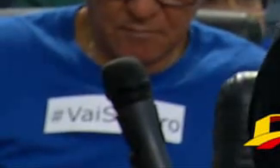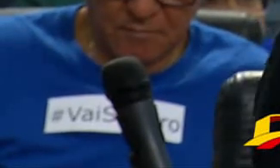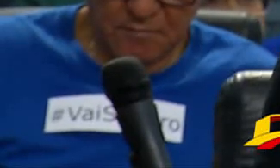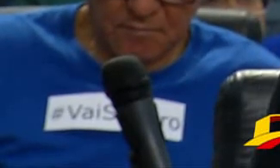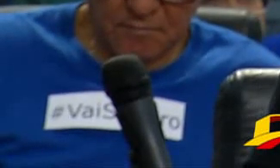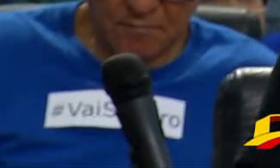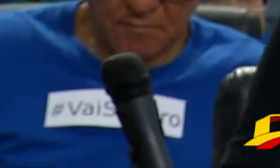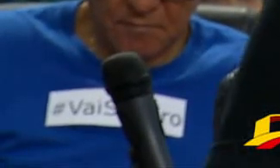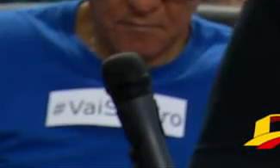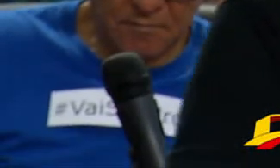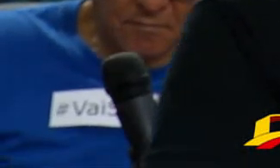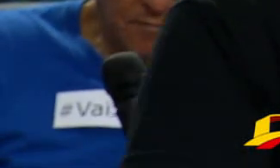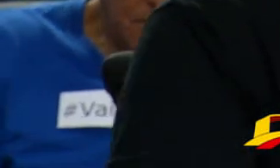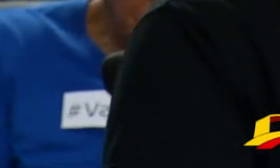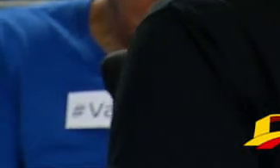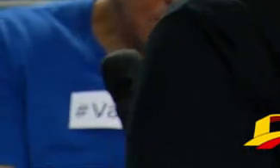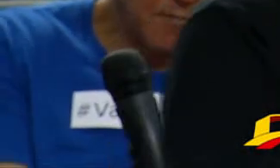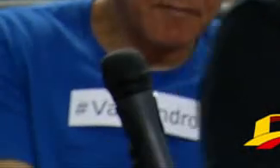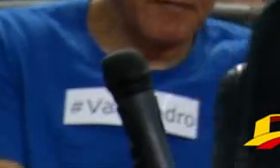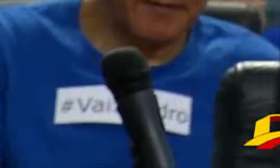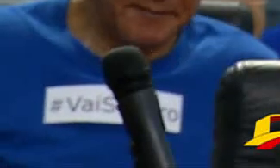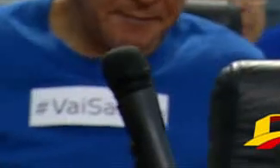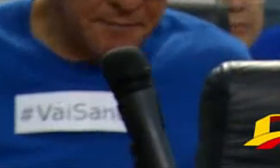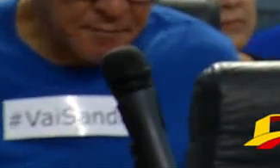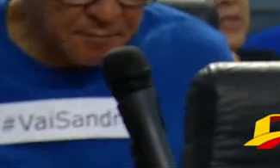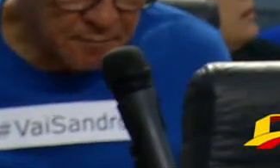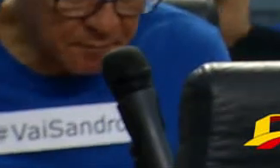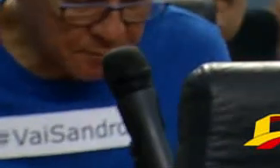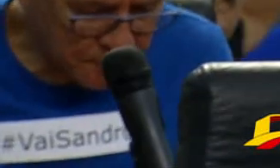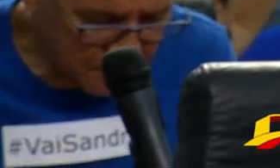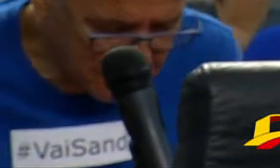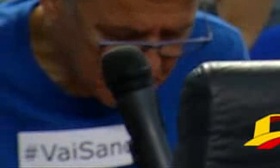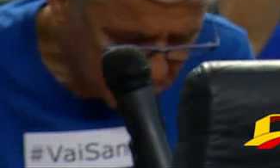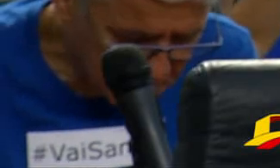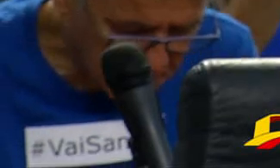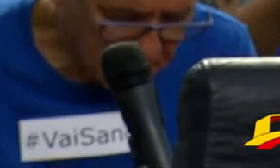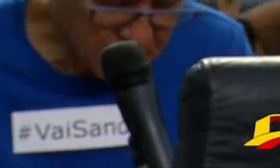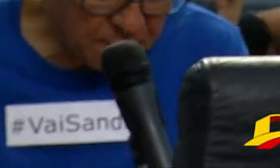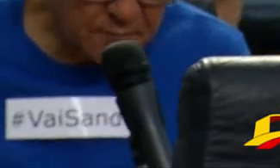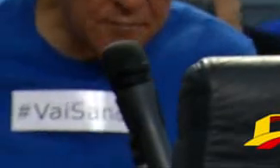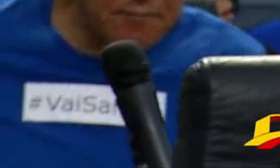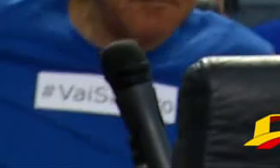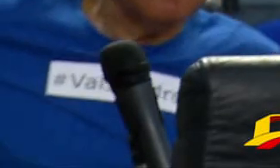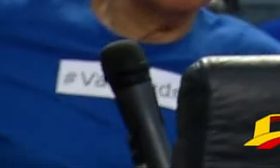alguma coisa errada nesse ponto. Eu não tenho dúvida,